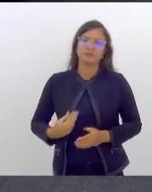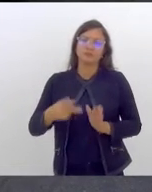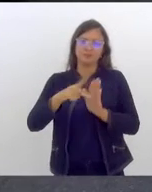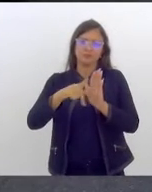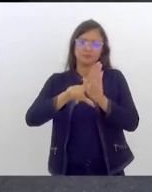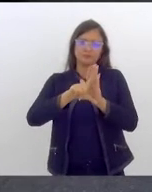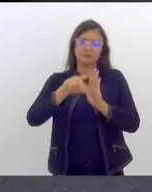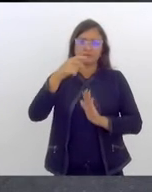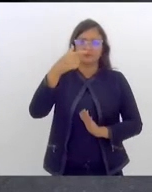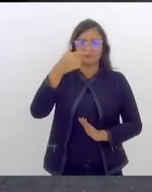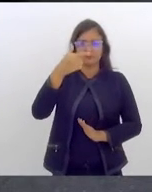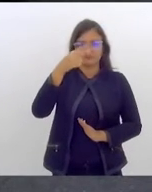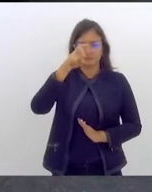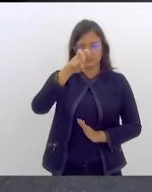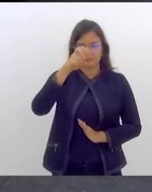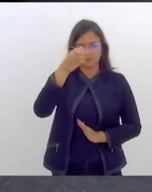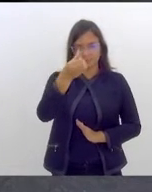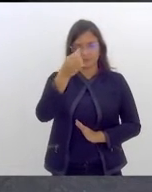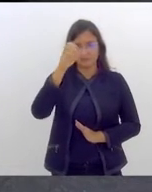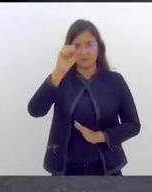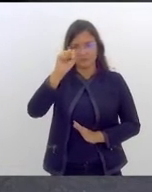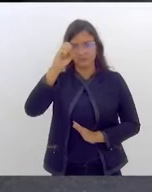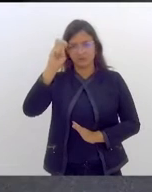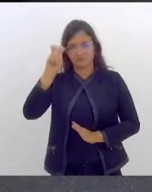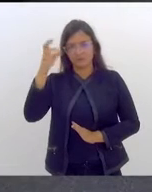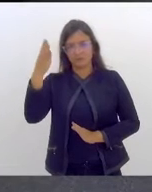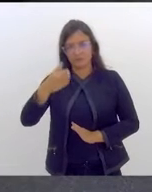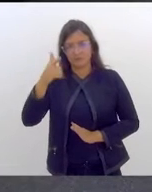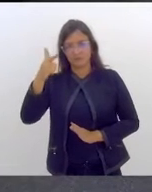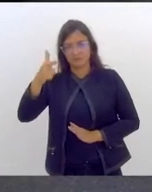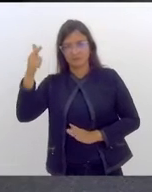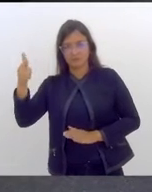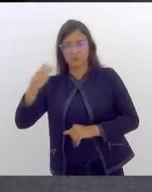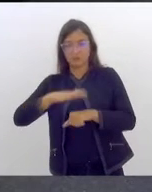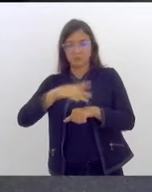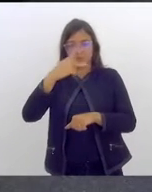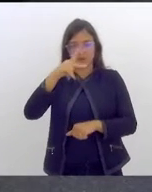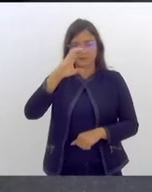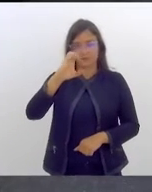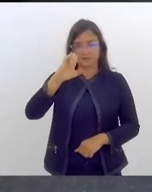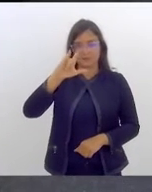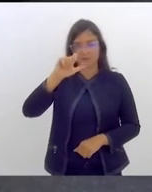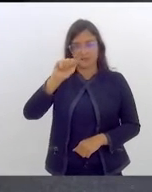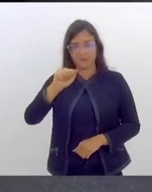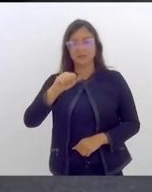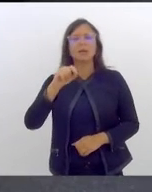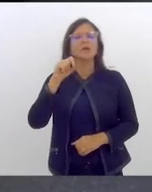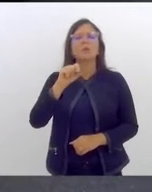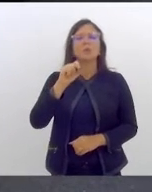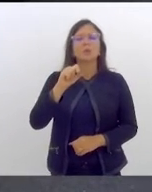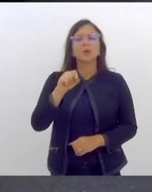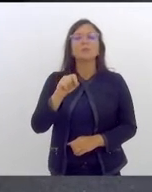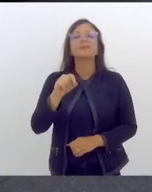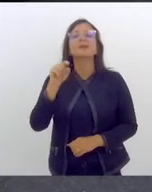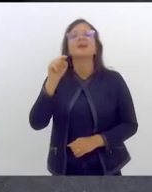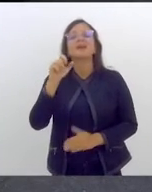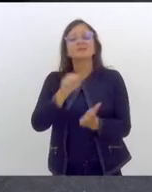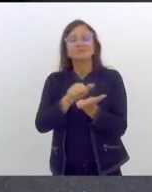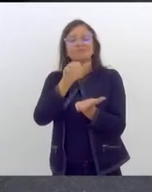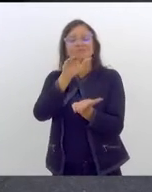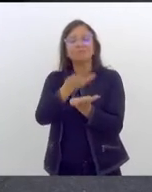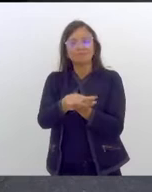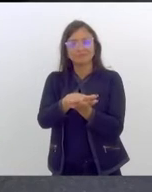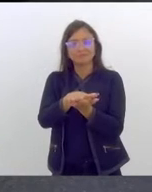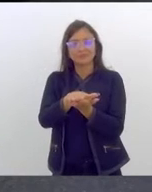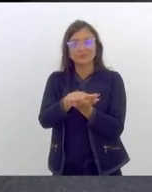pl5685 de 22 de autoria do deputada Célia Jordão que estabelece pagamento de multa indenizatória